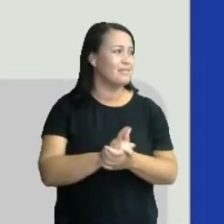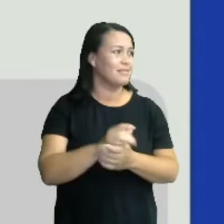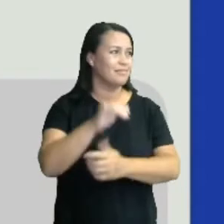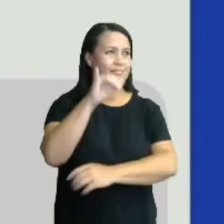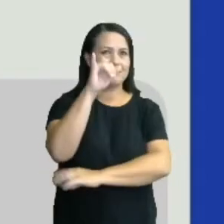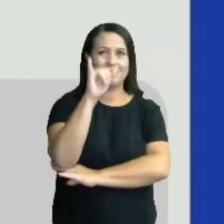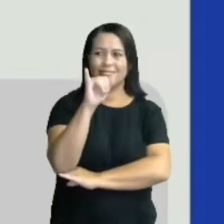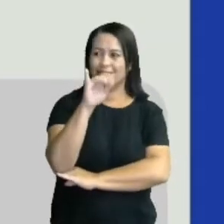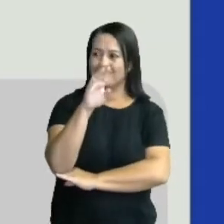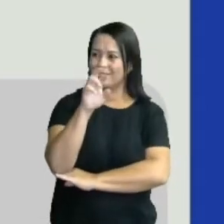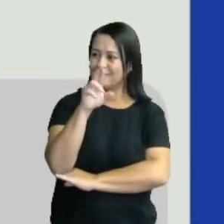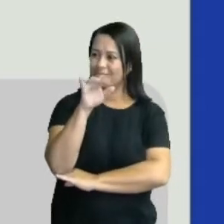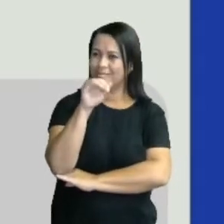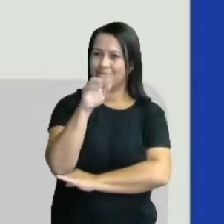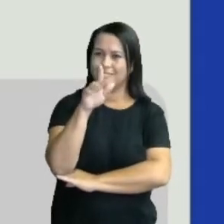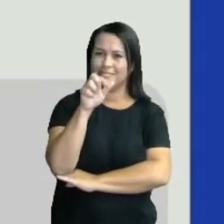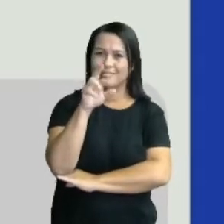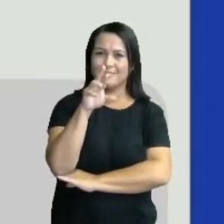iberibárbaros,